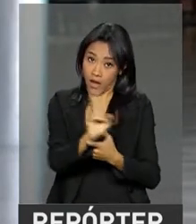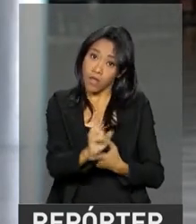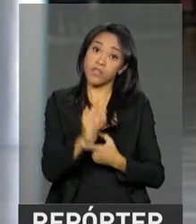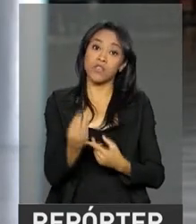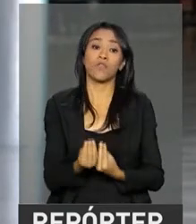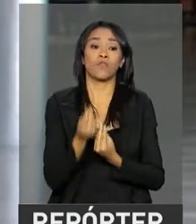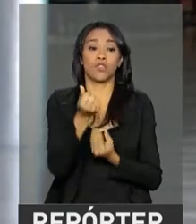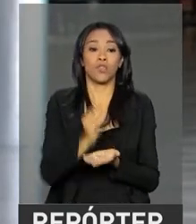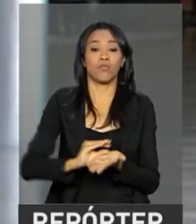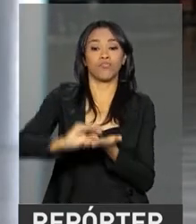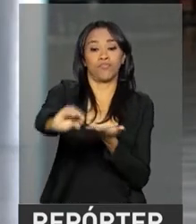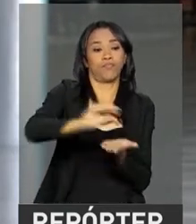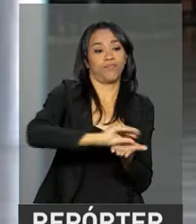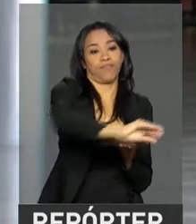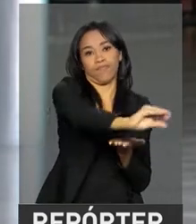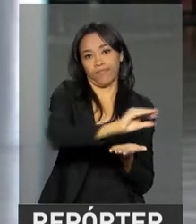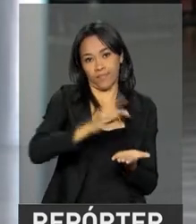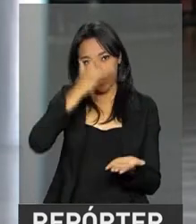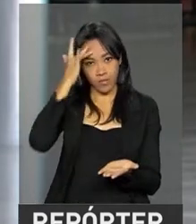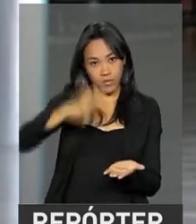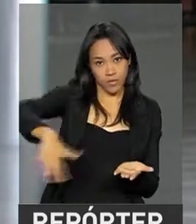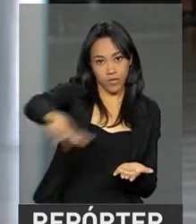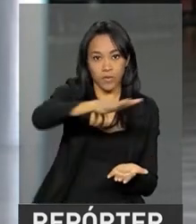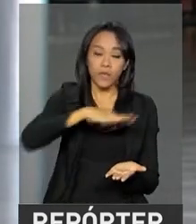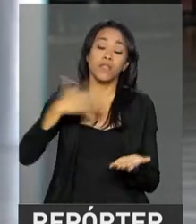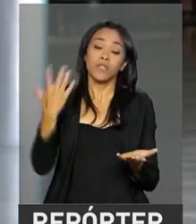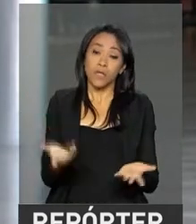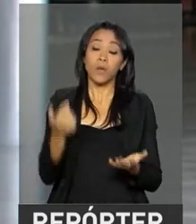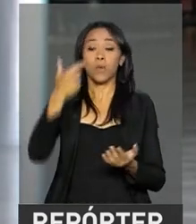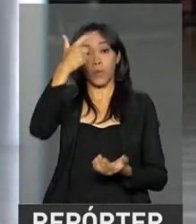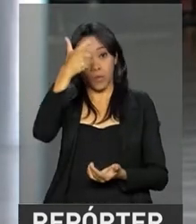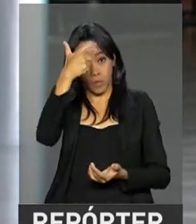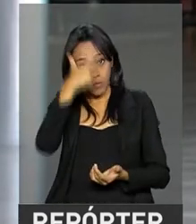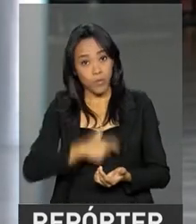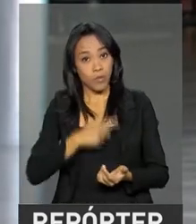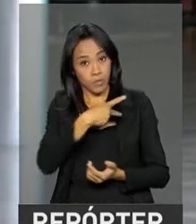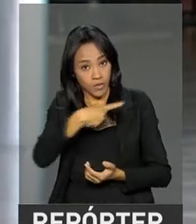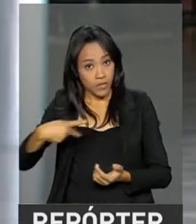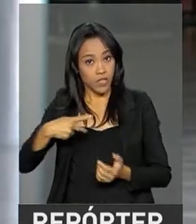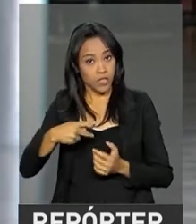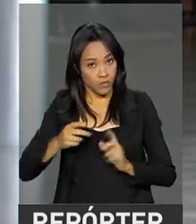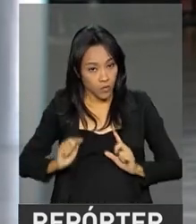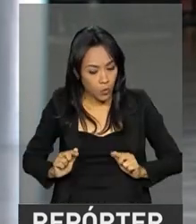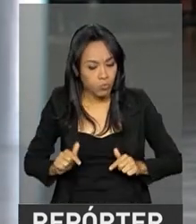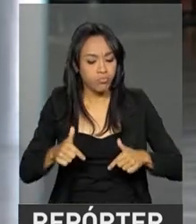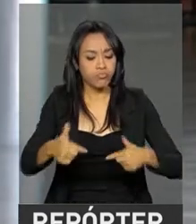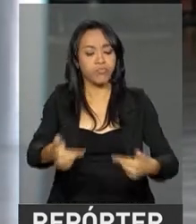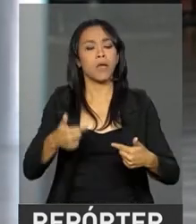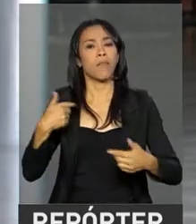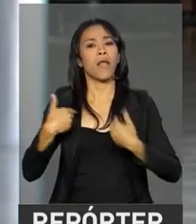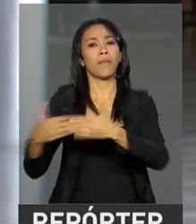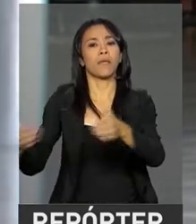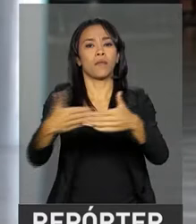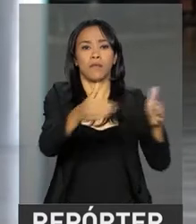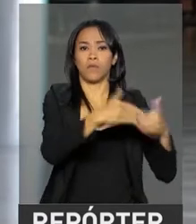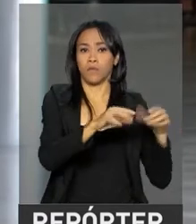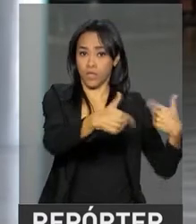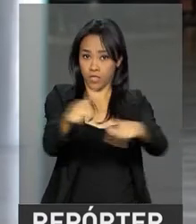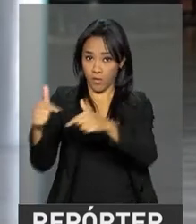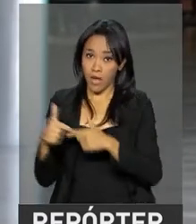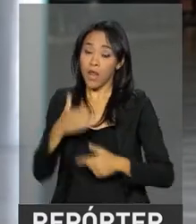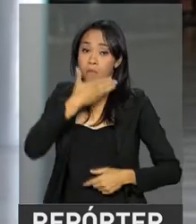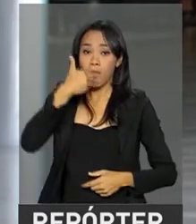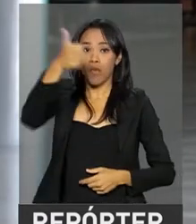contribuintes o presidente disse que vai continuar trabalhando pela abertura de empregos pela melhoria da renda dos brasileiros